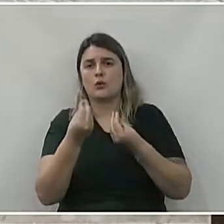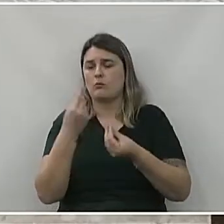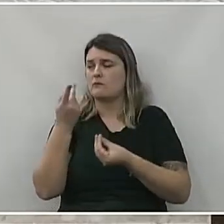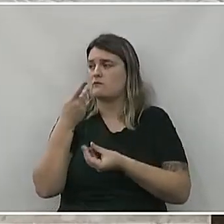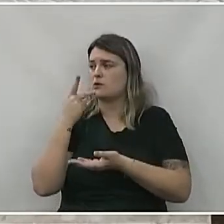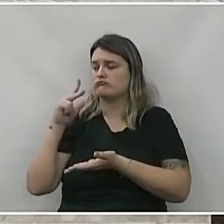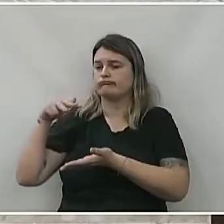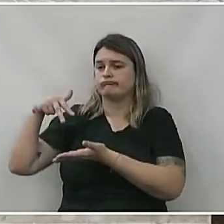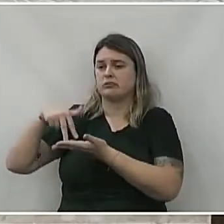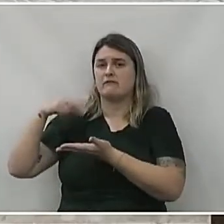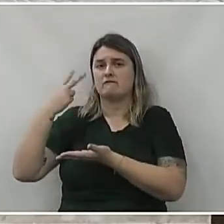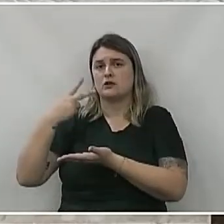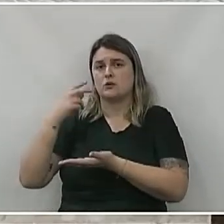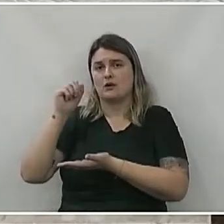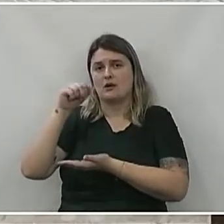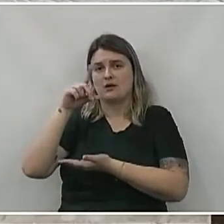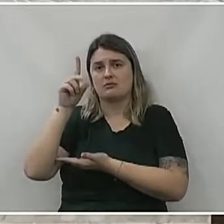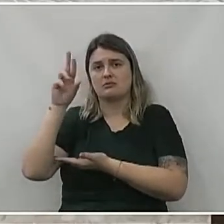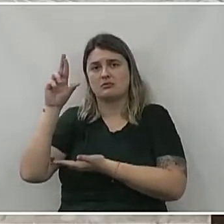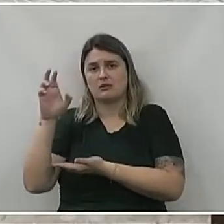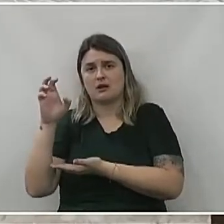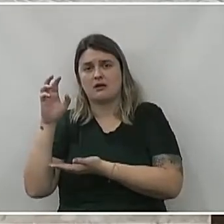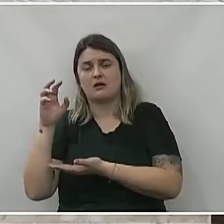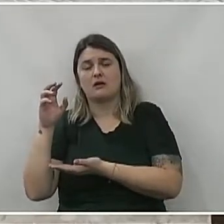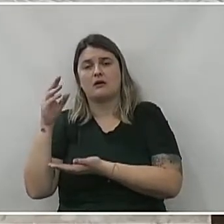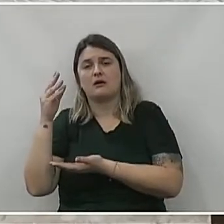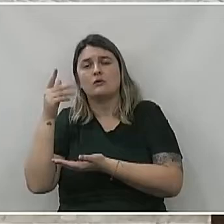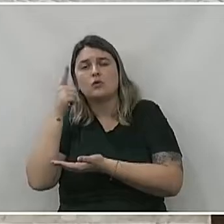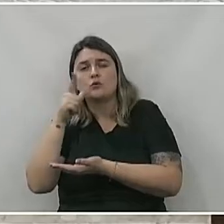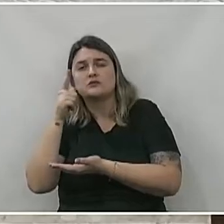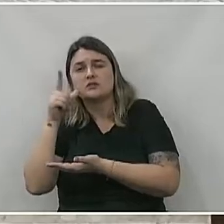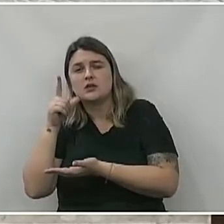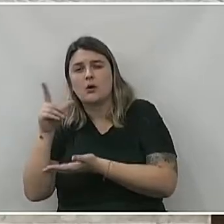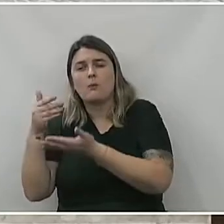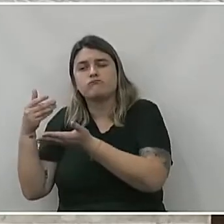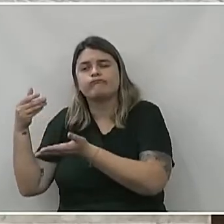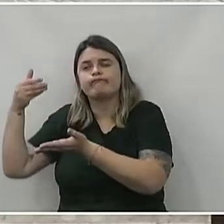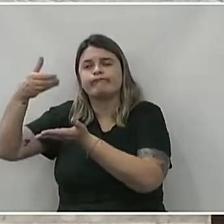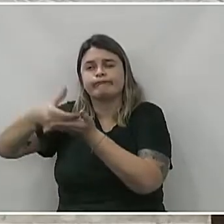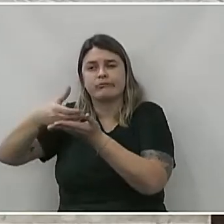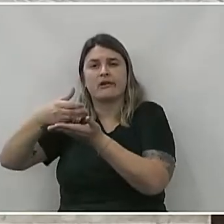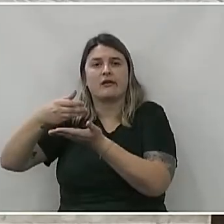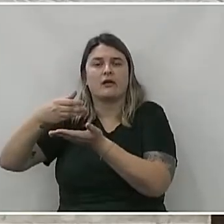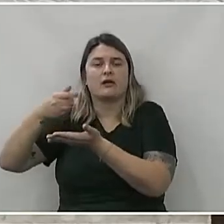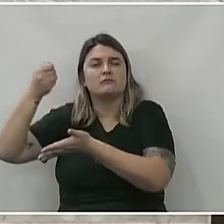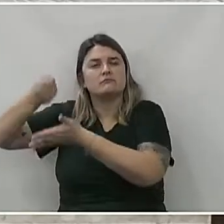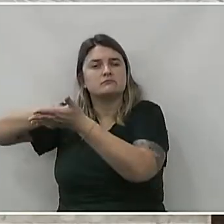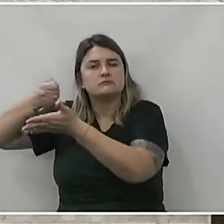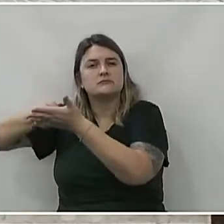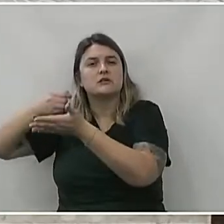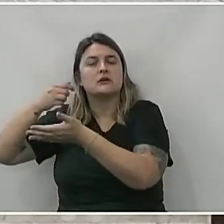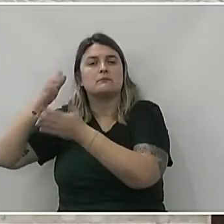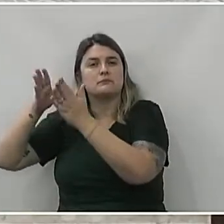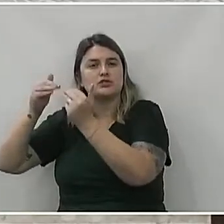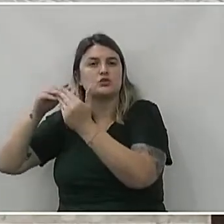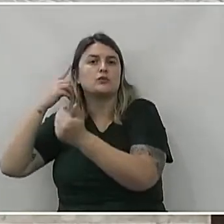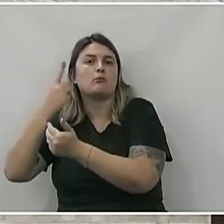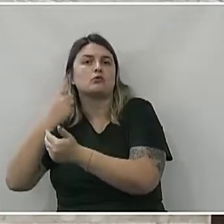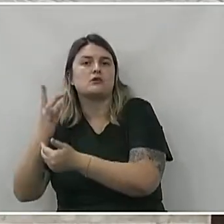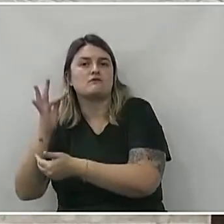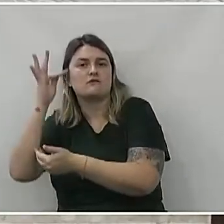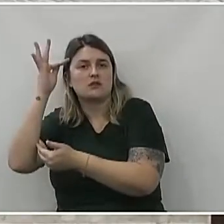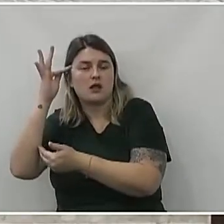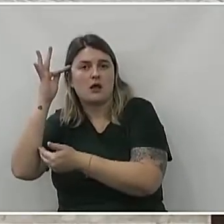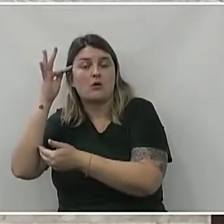na tribuna pelo vereador André, né, através de verbas aí que ele andou pleiteando para a construção, né, de um